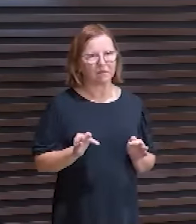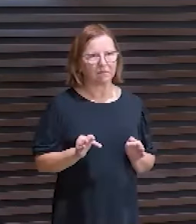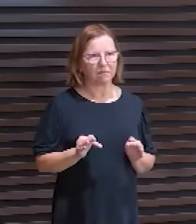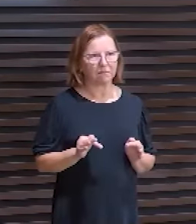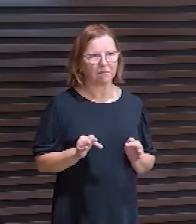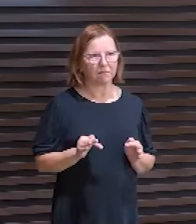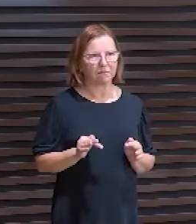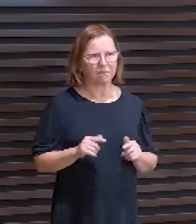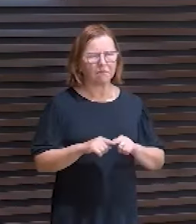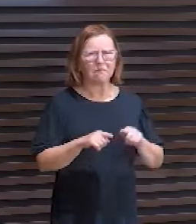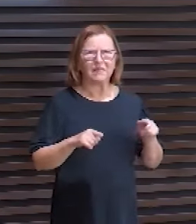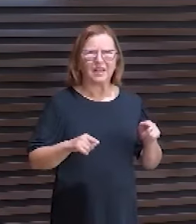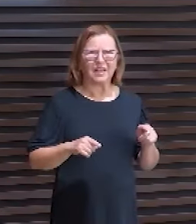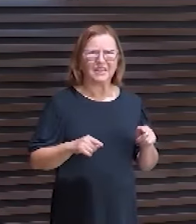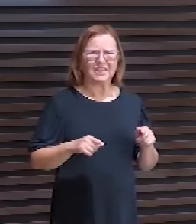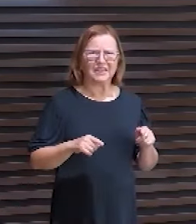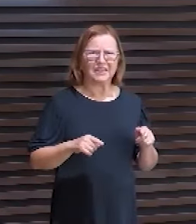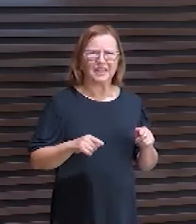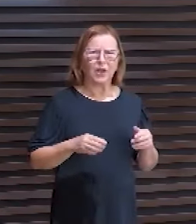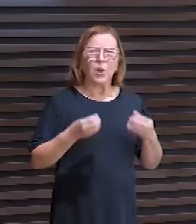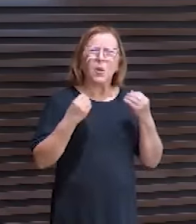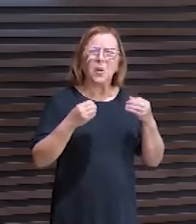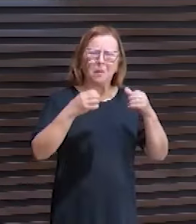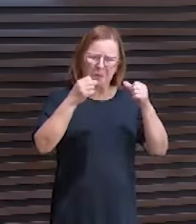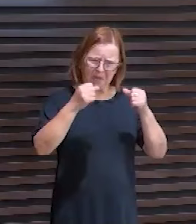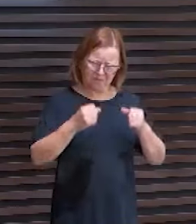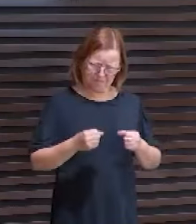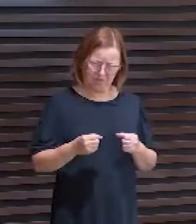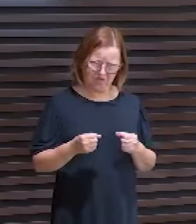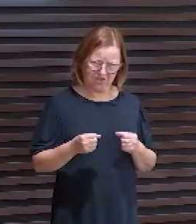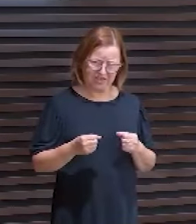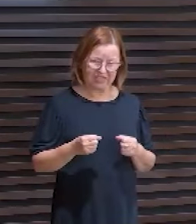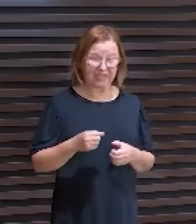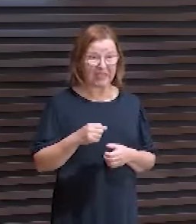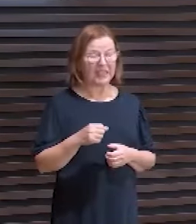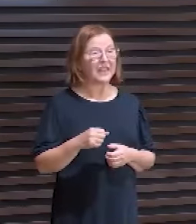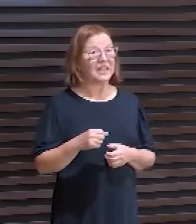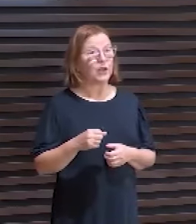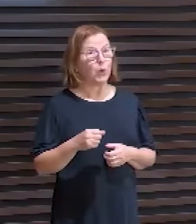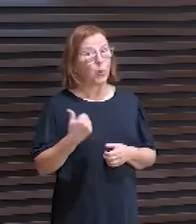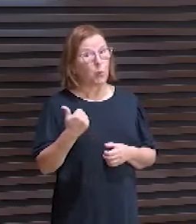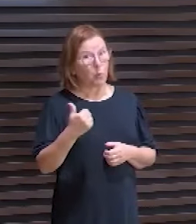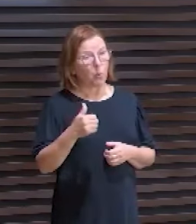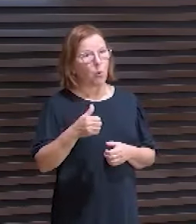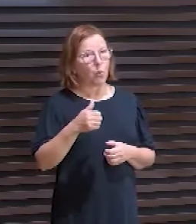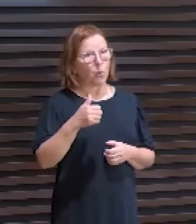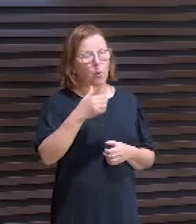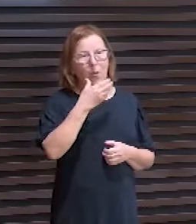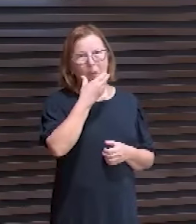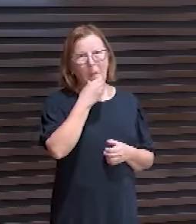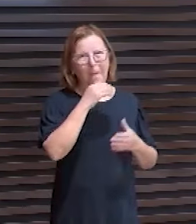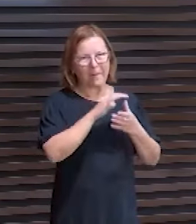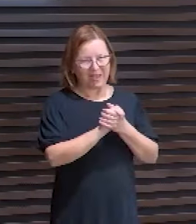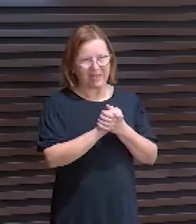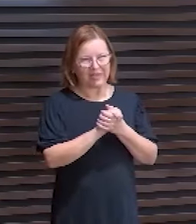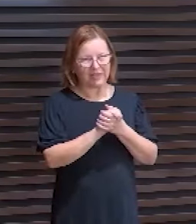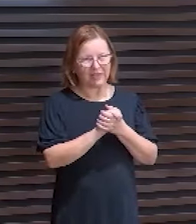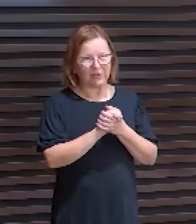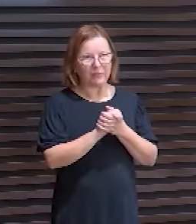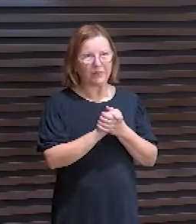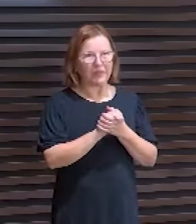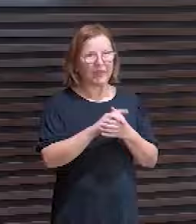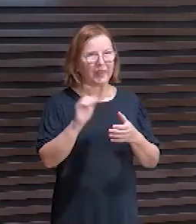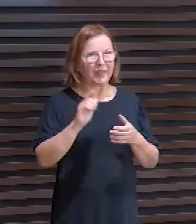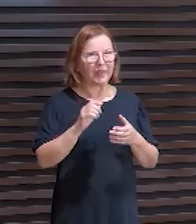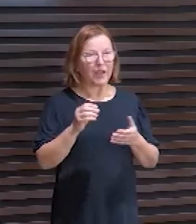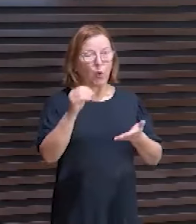uma marido não coloca a esposa em primeiro lugar e a esposa não coloca o marido em primeiro lugar